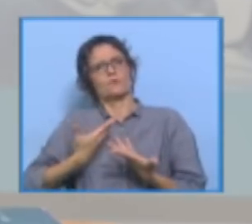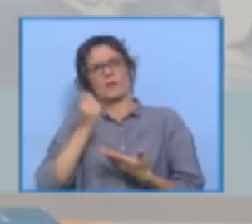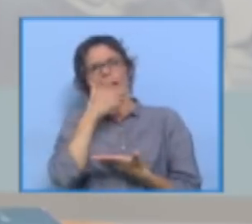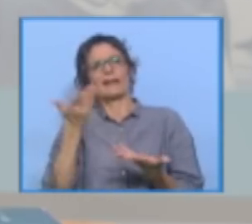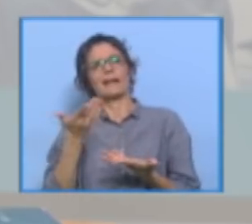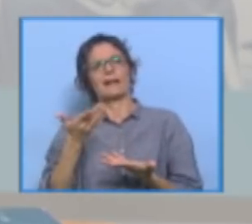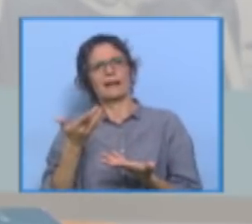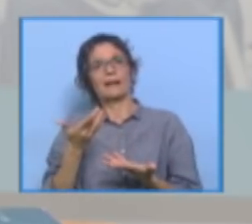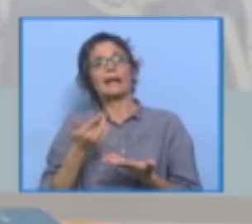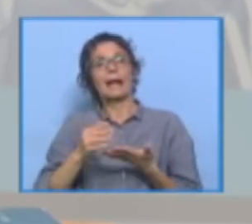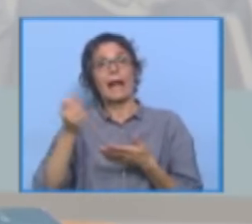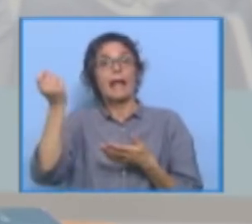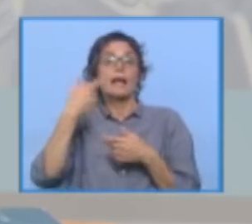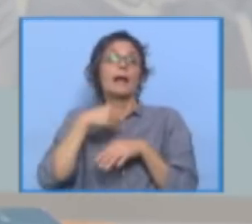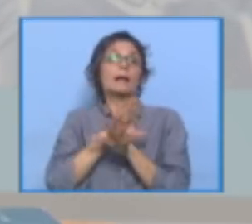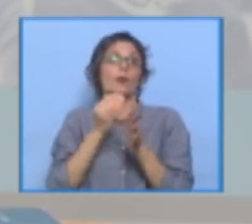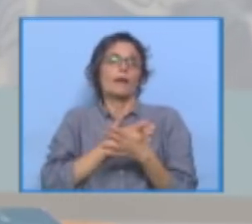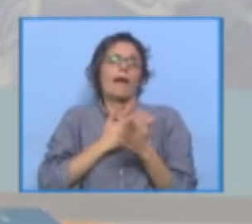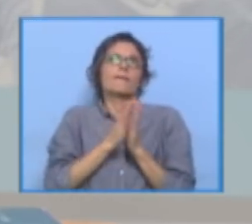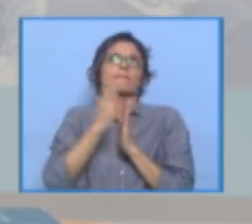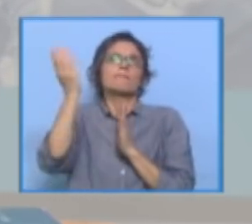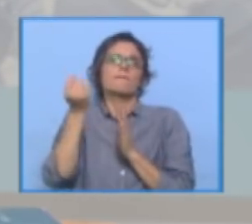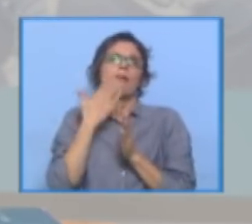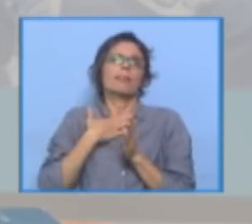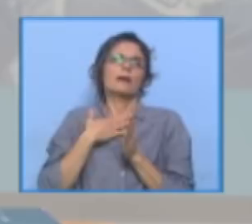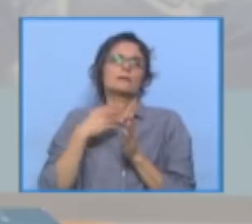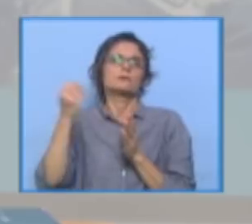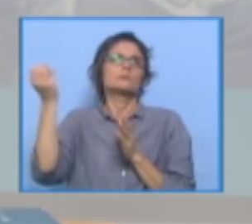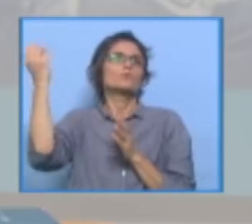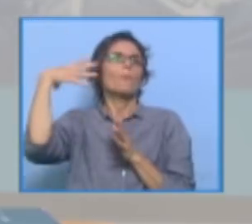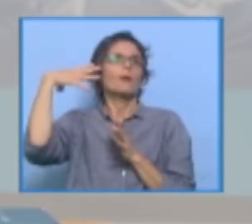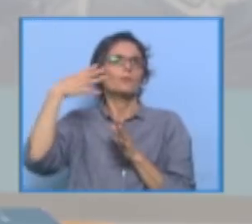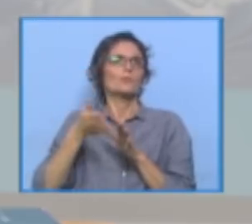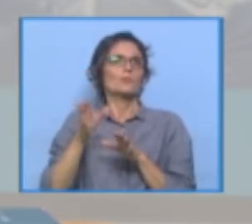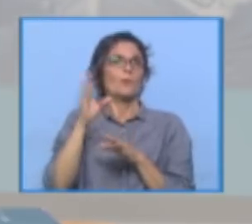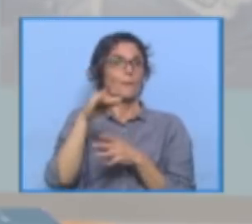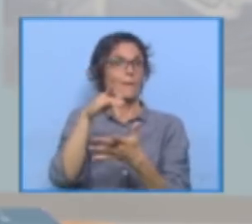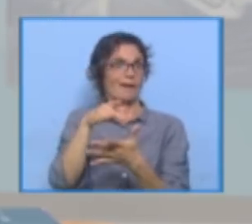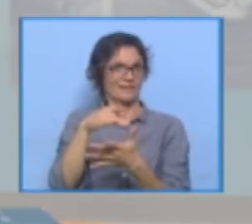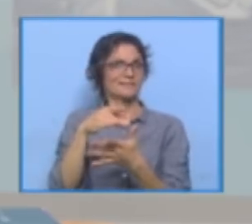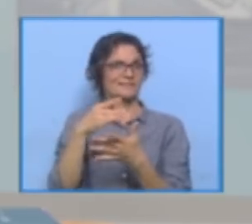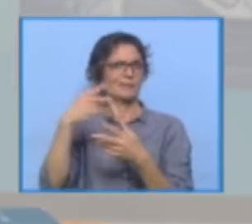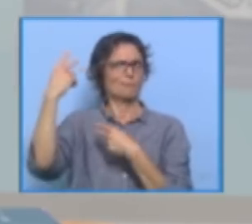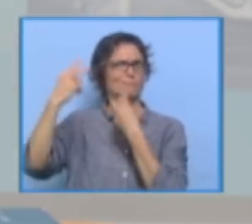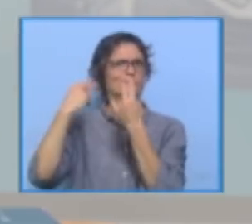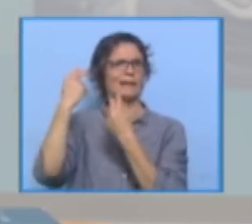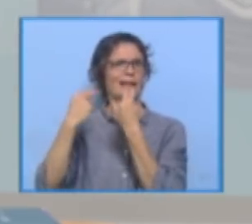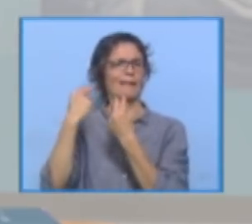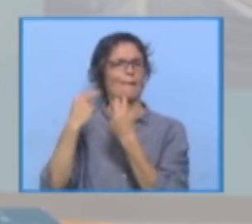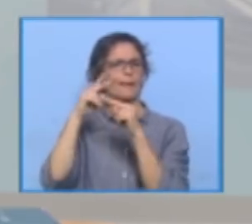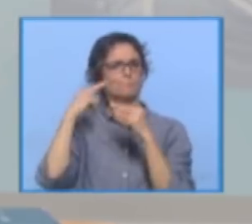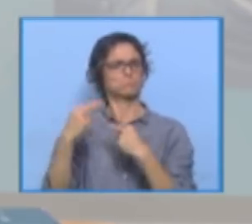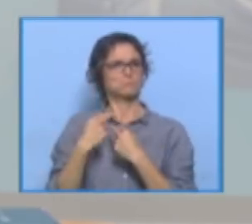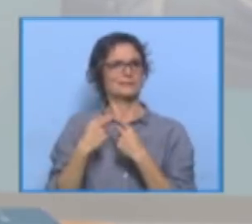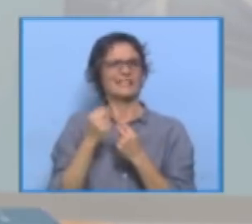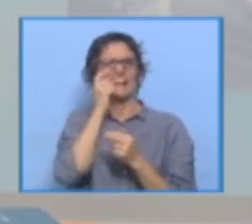mas dá também umas luzes suplementares que nos podem ajudar. Não é que quem tenha fé... Sim, de certa forma podemos dizer que quem tem fé tem